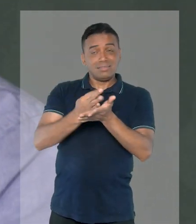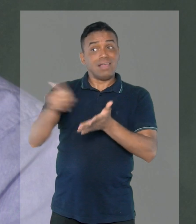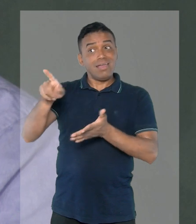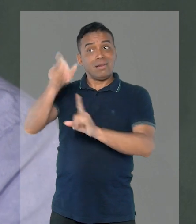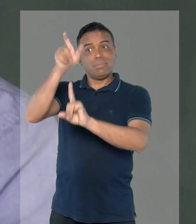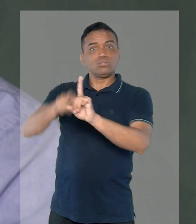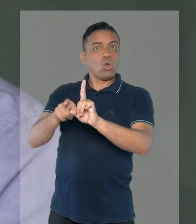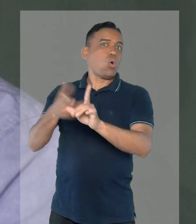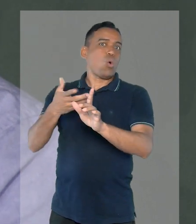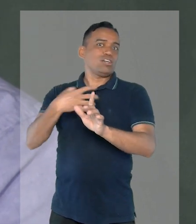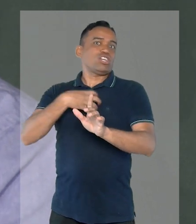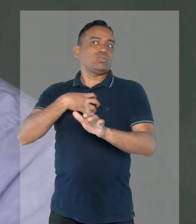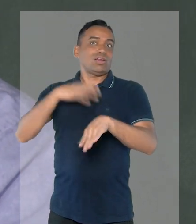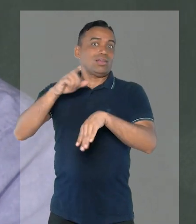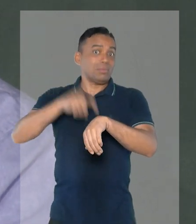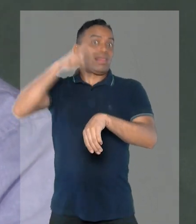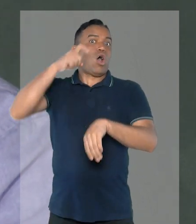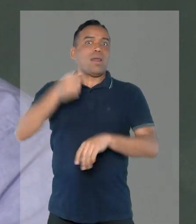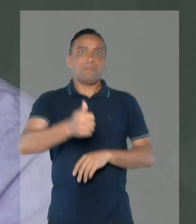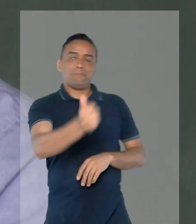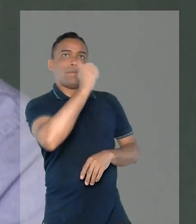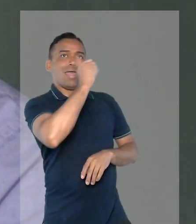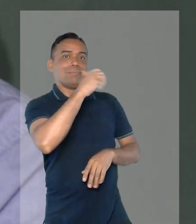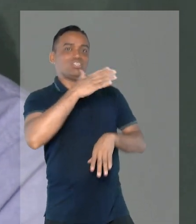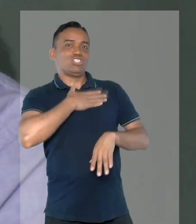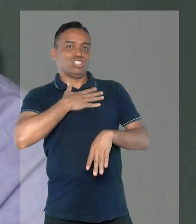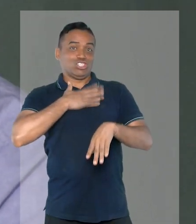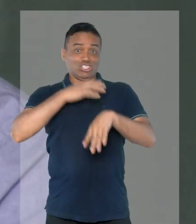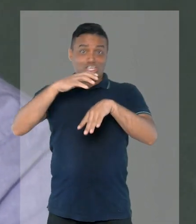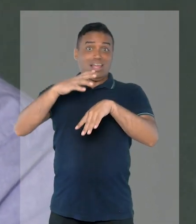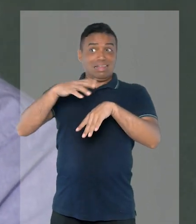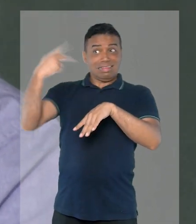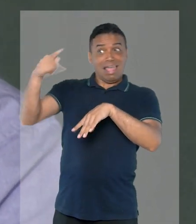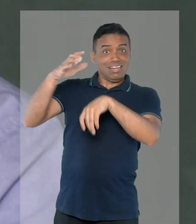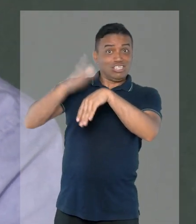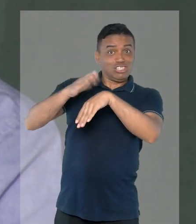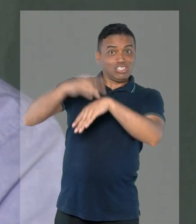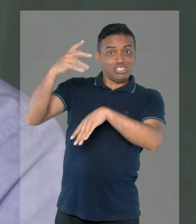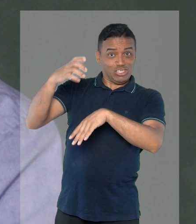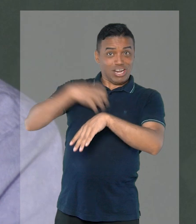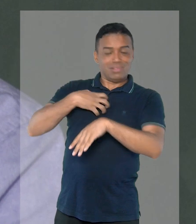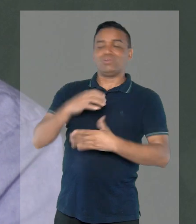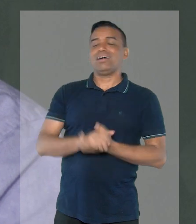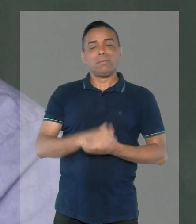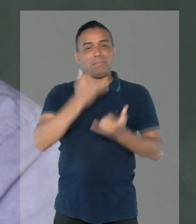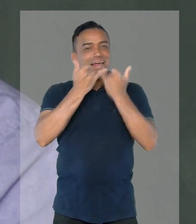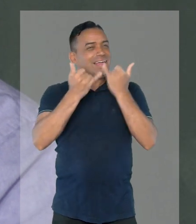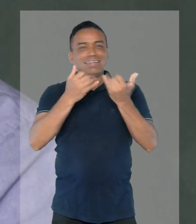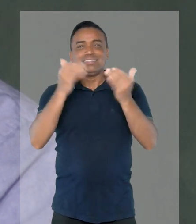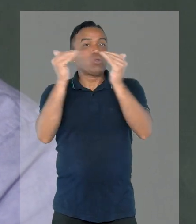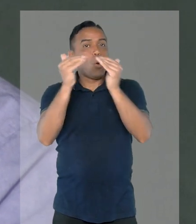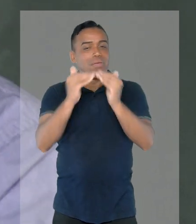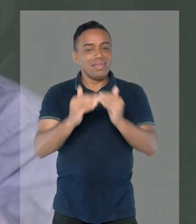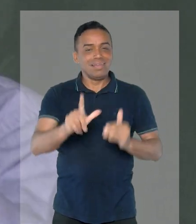o sujeito etílico de Jovino Machado, e foi um pouco disso. Assim. Eu acho que isso ficou muito leminskiano